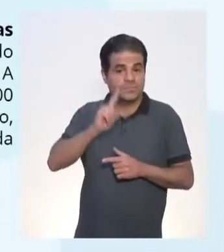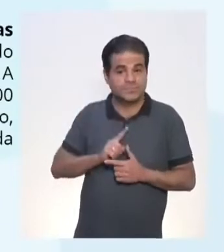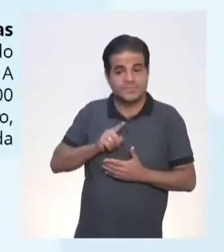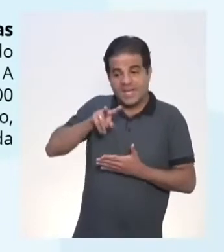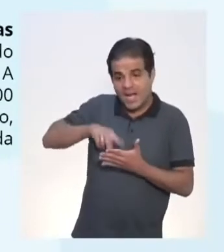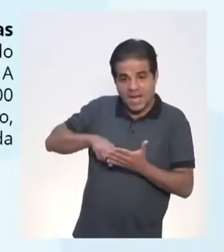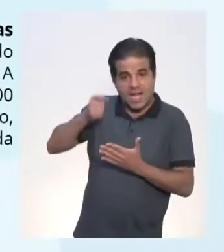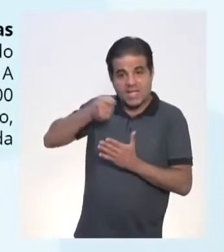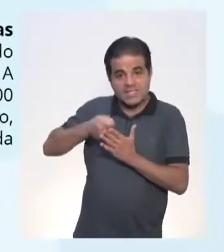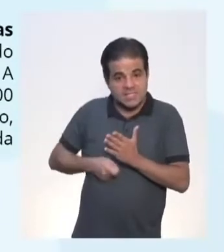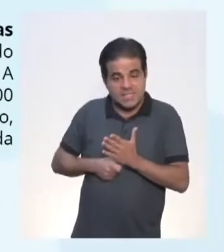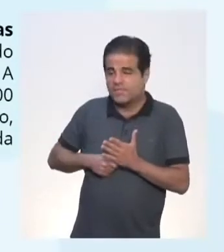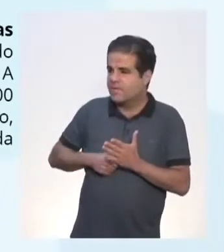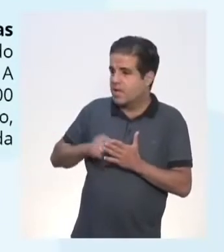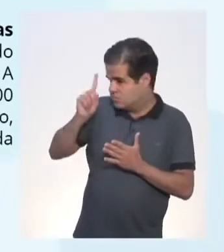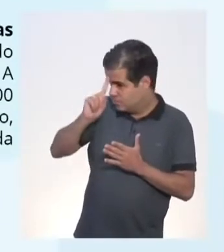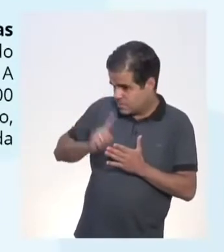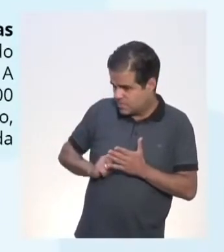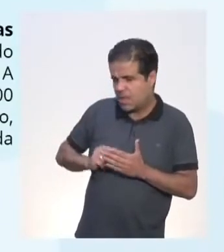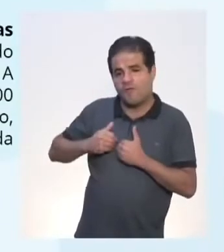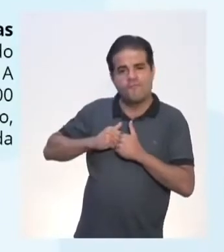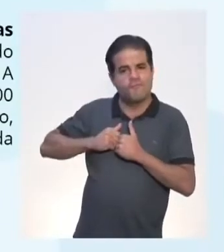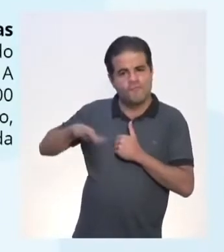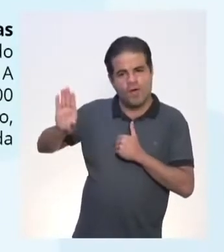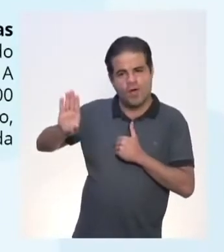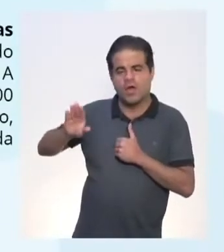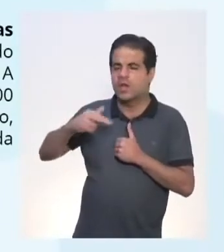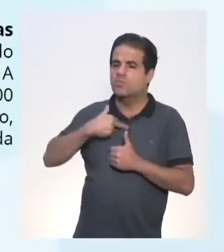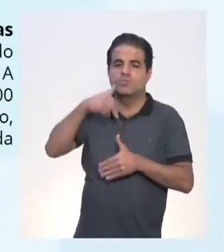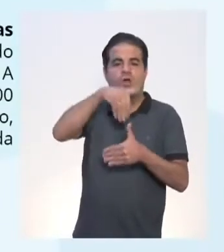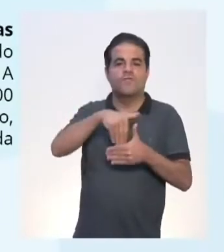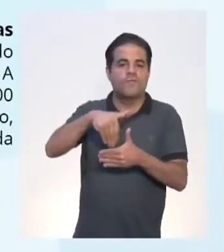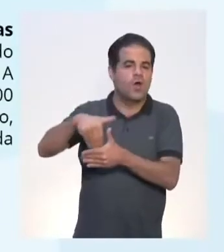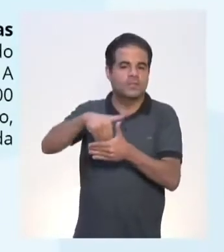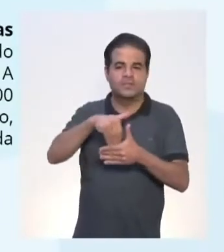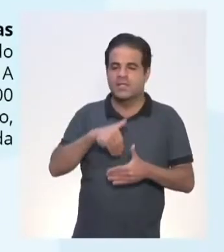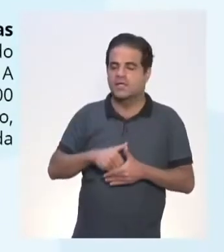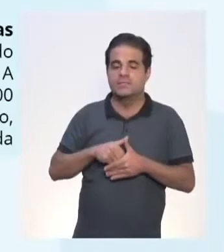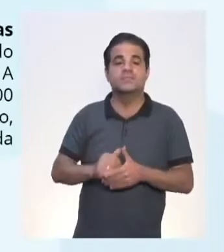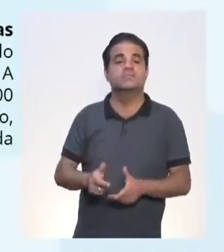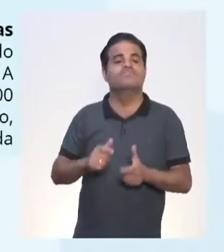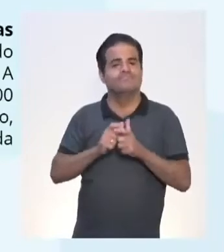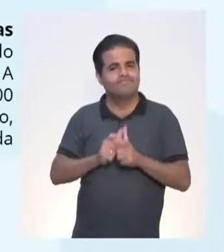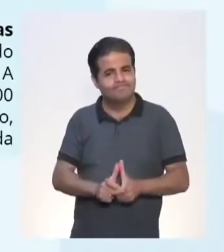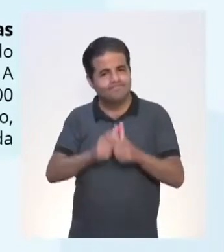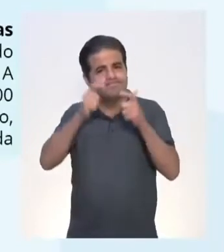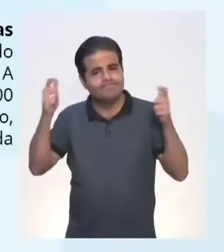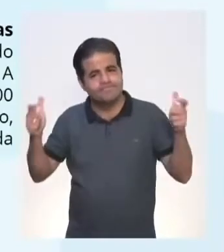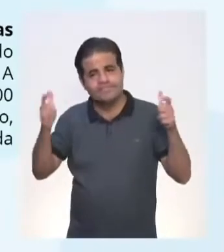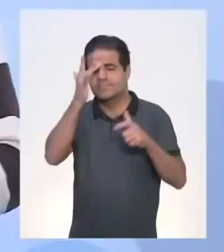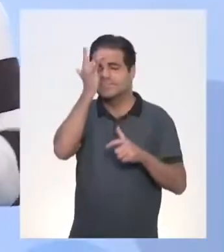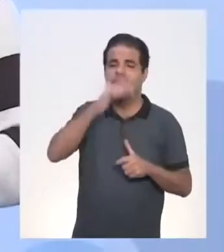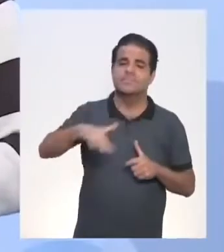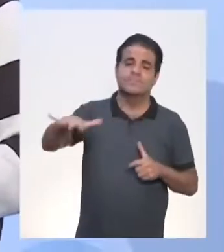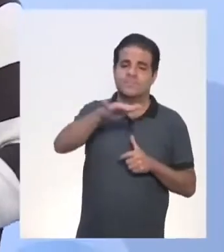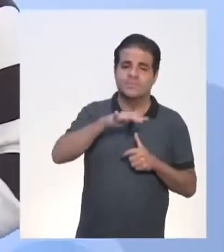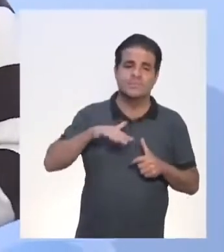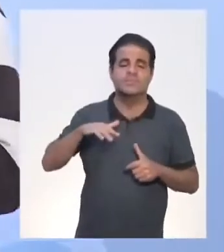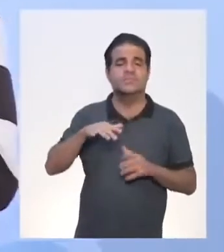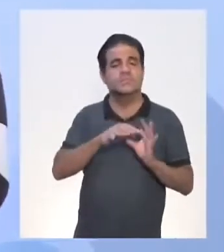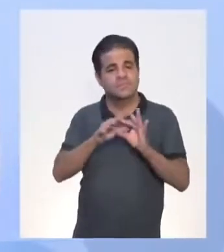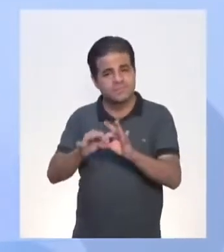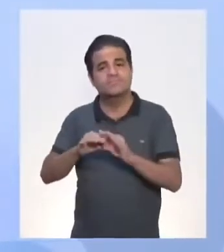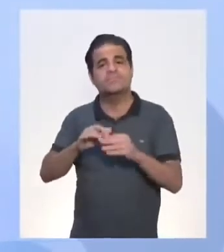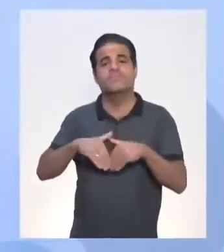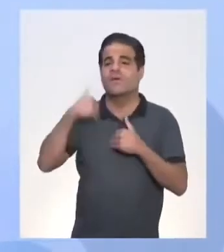analfabetos. Eles ficavam de fora das eleições, né? E, na verdade, grande parte da população, nesse